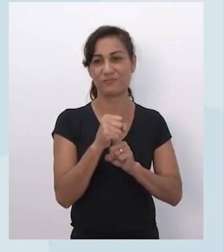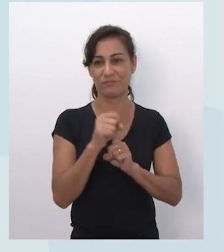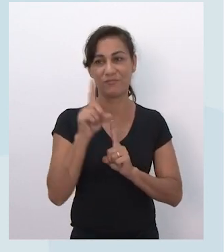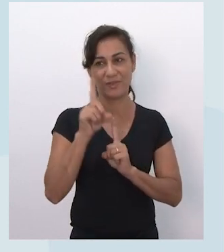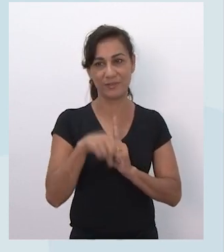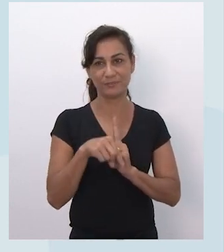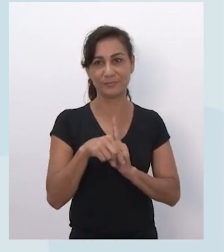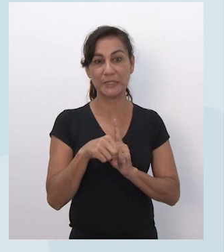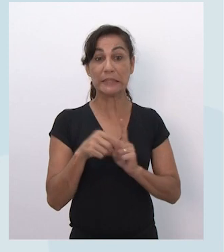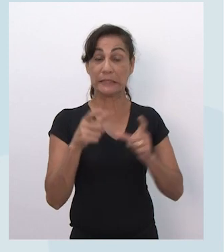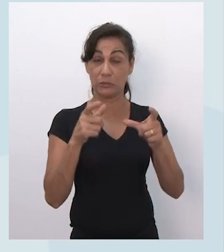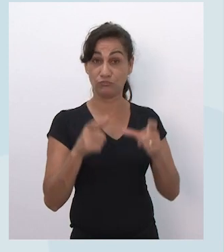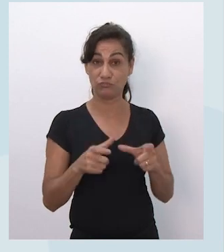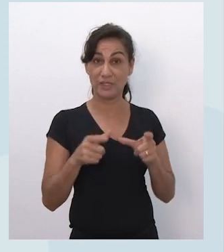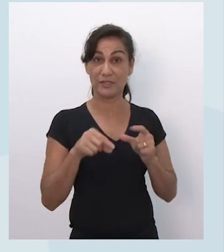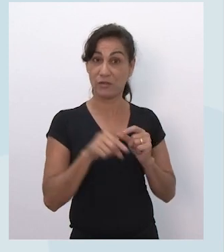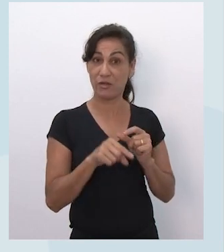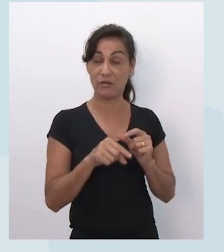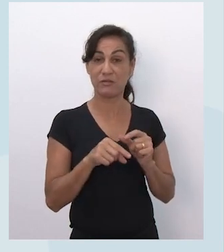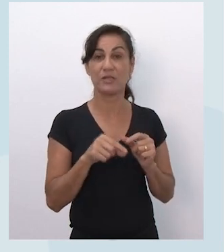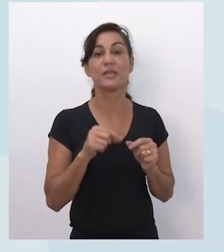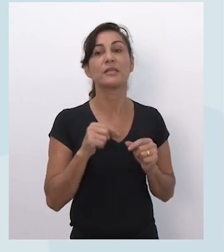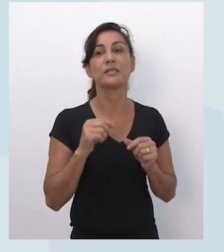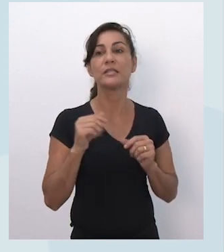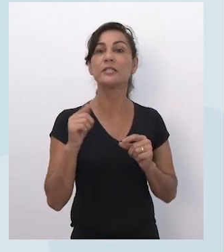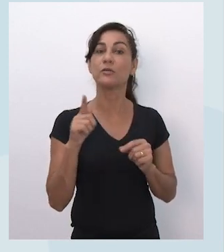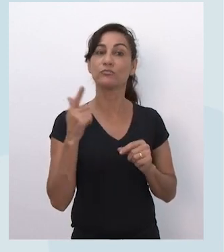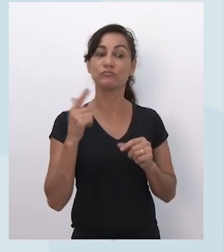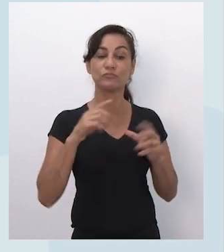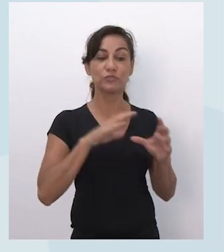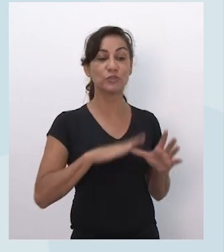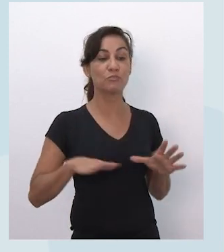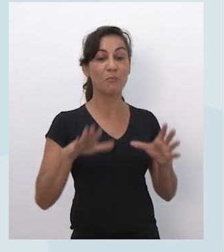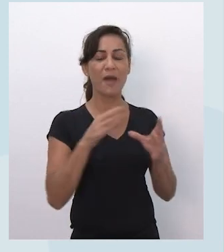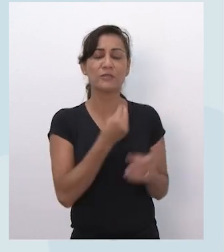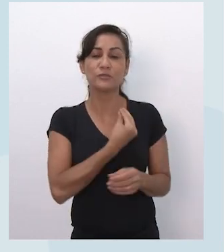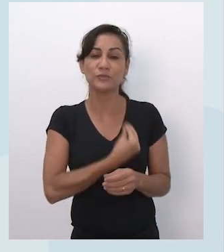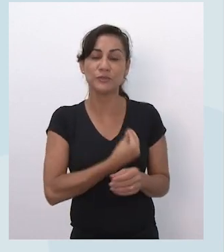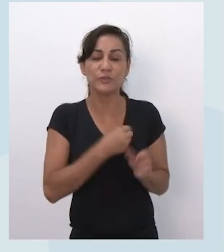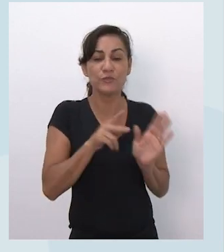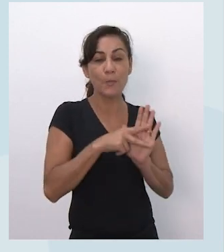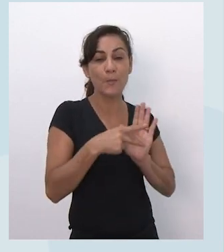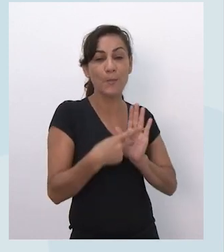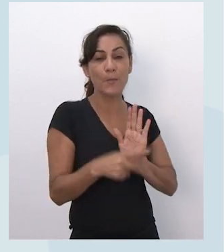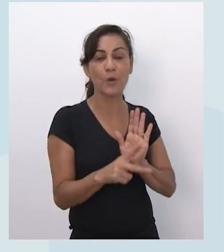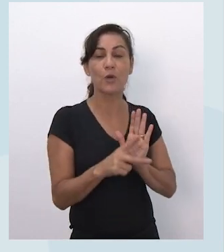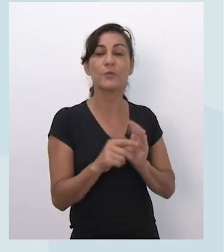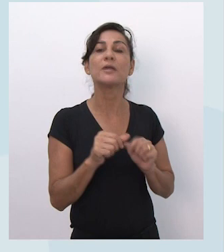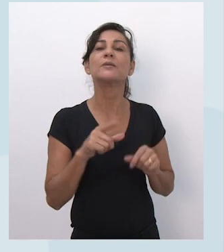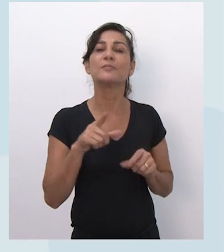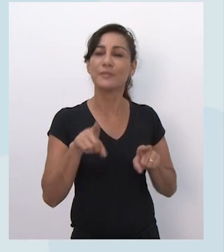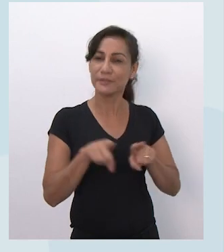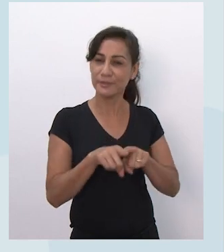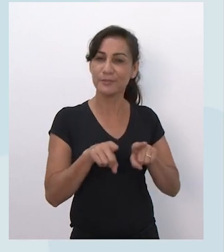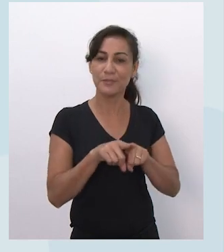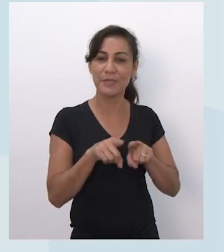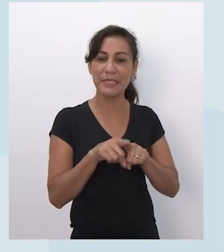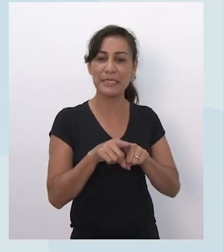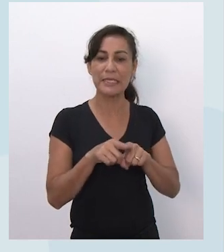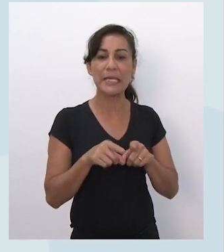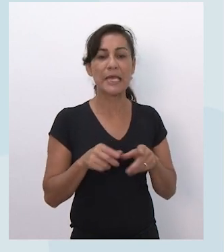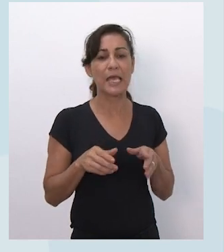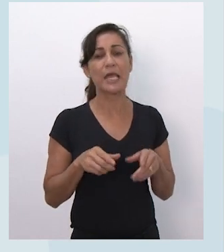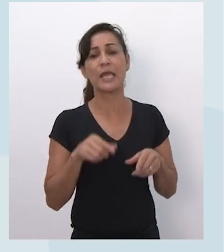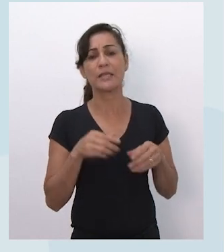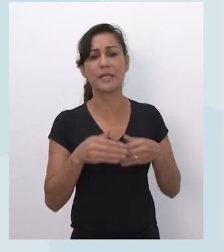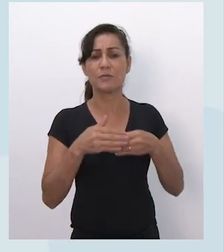Então, o território ele é considerado aí sinônimo do espaço vivido, né? Do espaço apropriado mas também delimitado, né, com